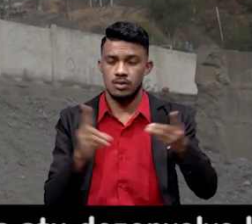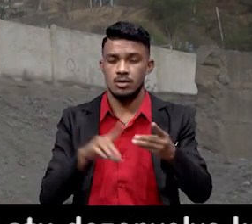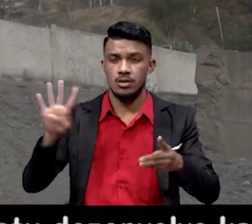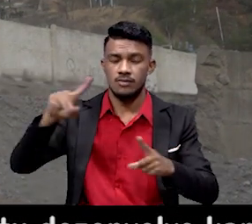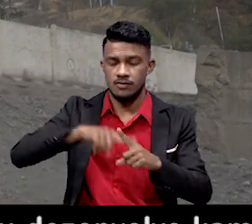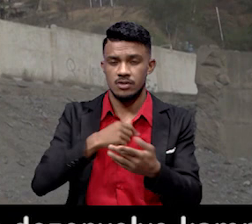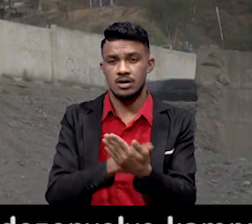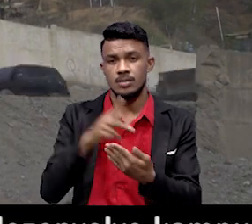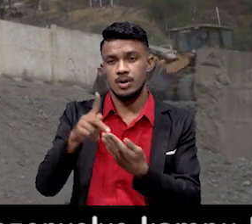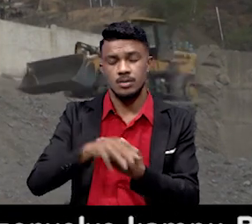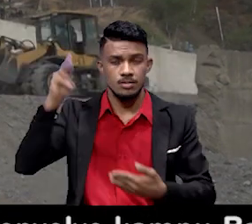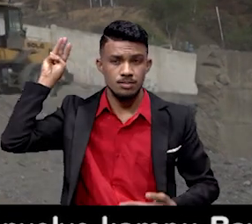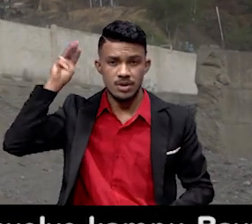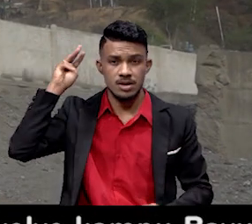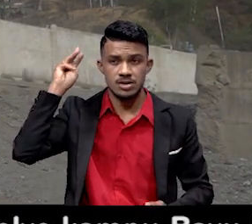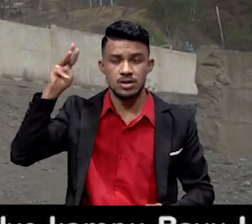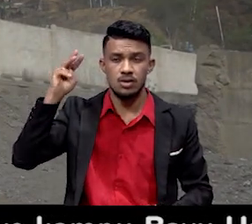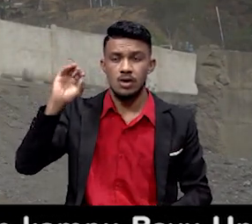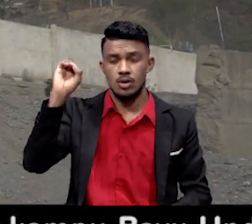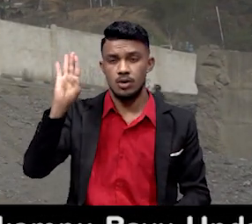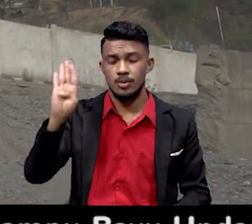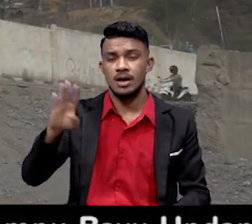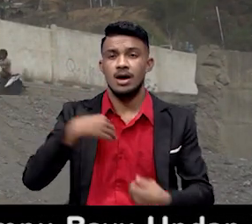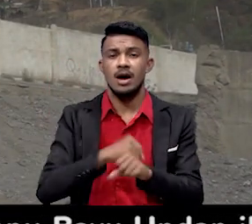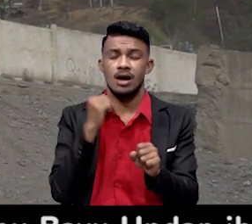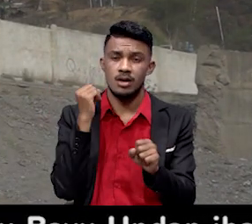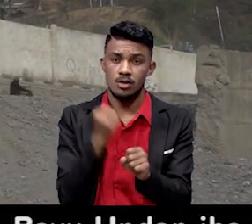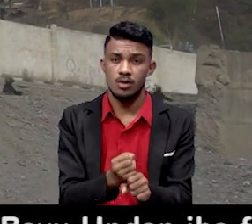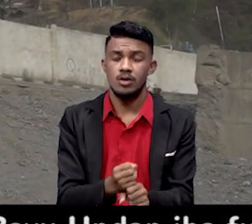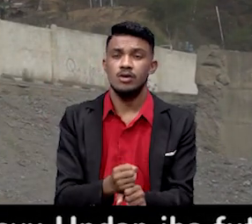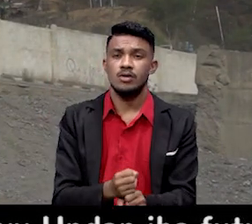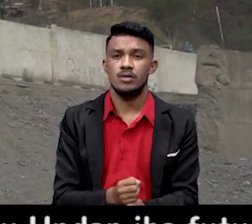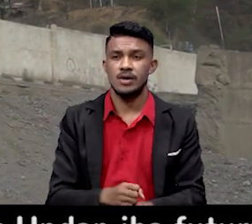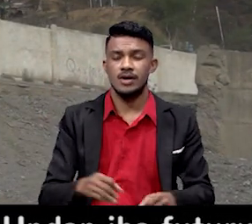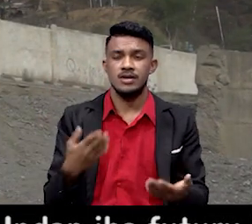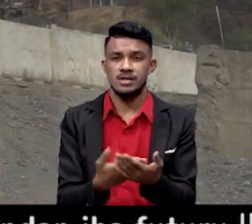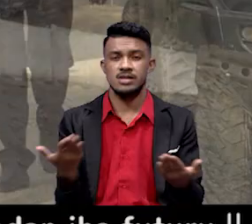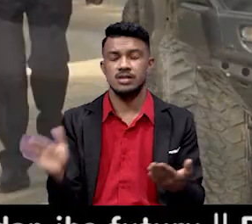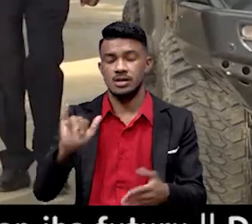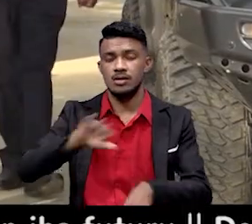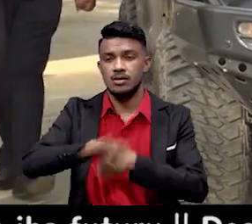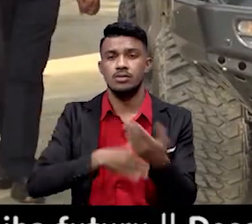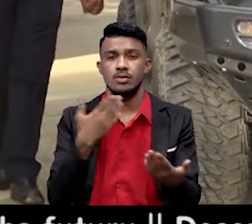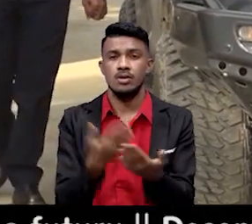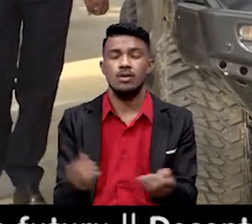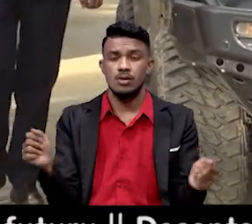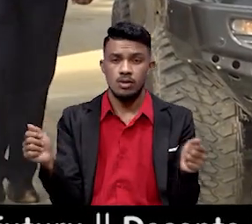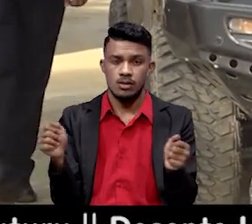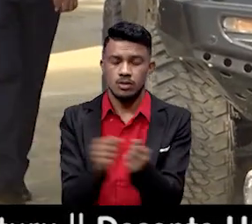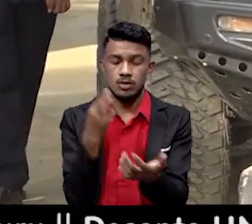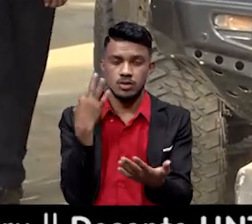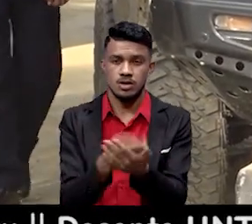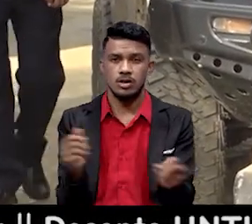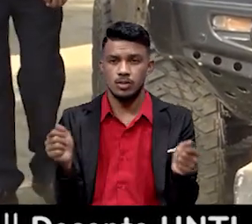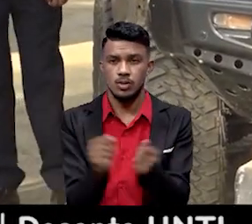Públicas aloka on orçamento ho di halo normalizasaun infraestrutura iha munisipiu Dili ho montante kuase